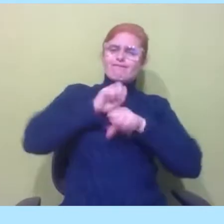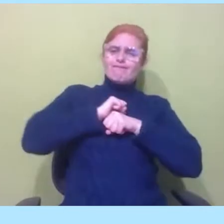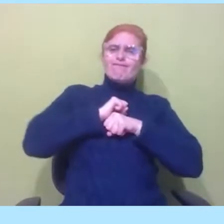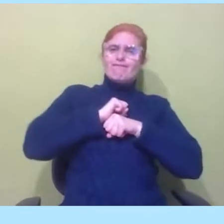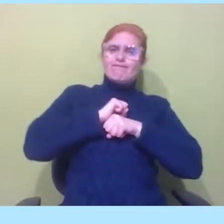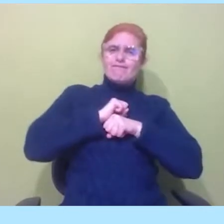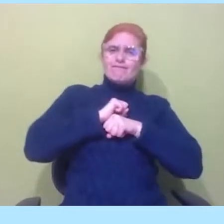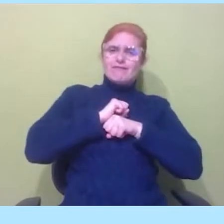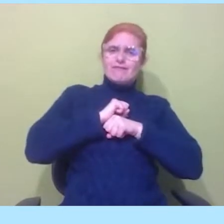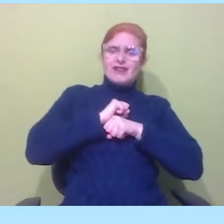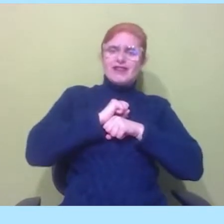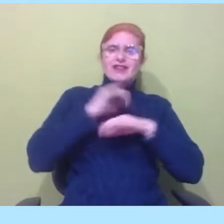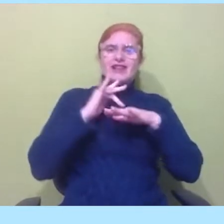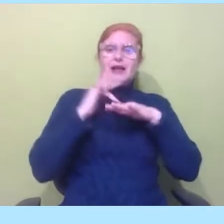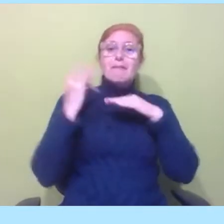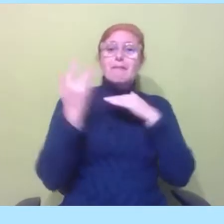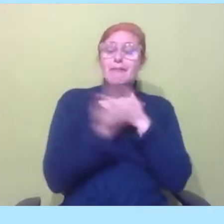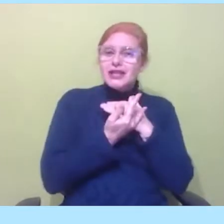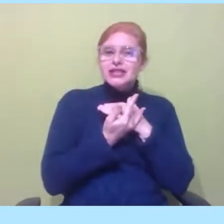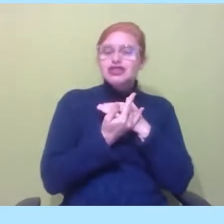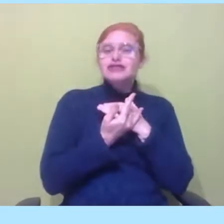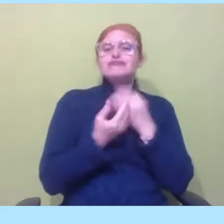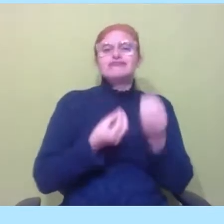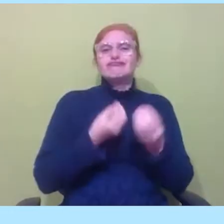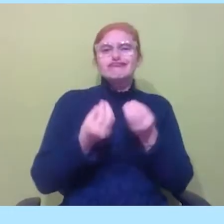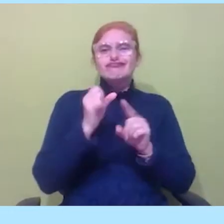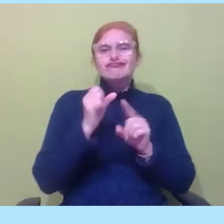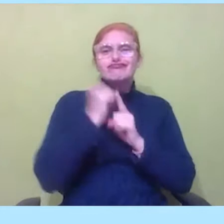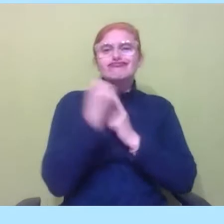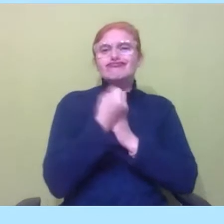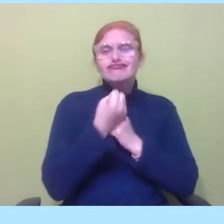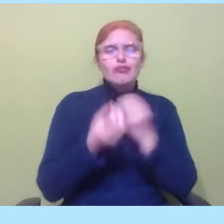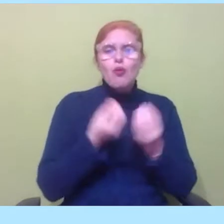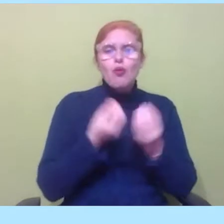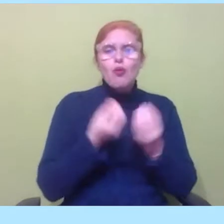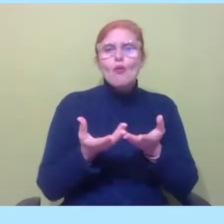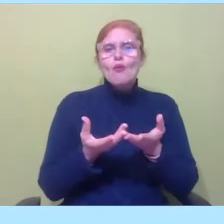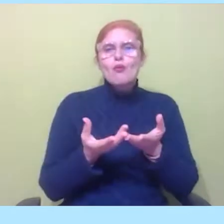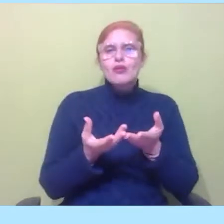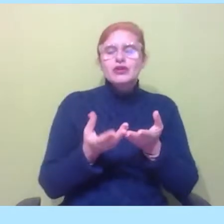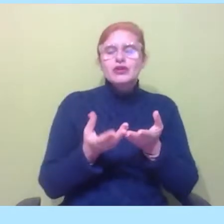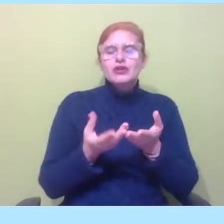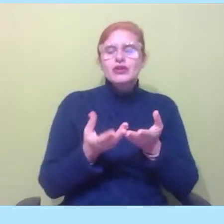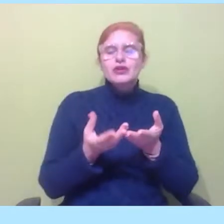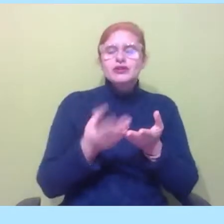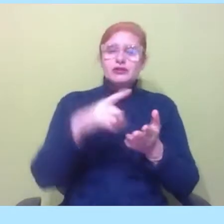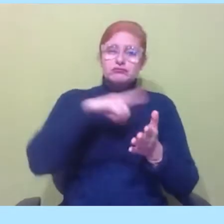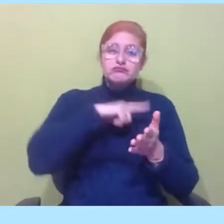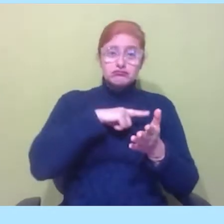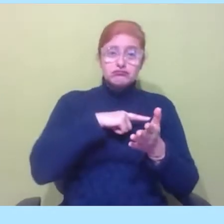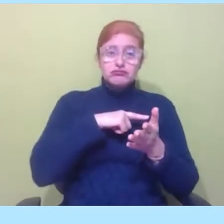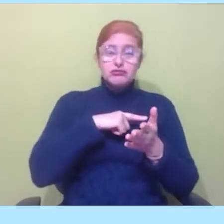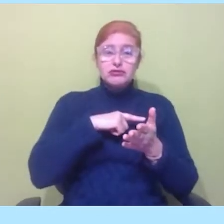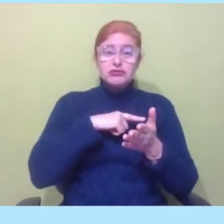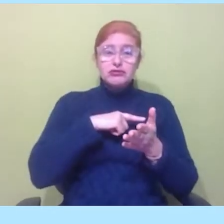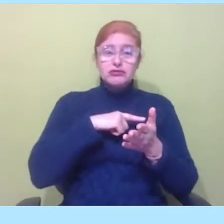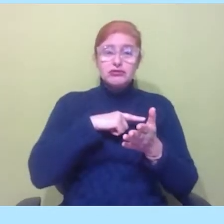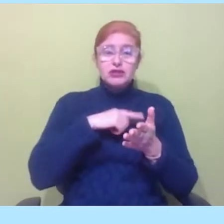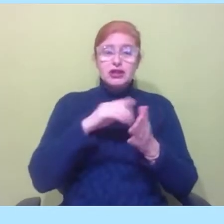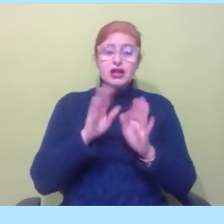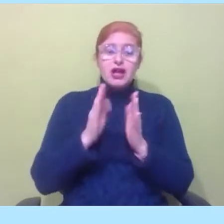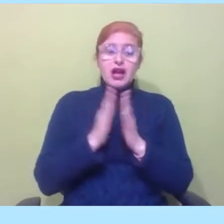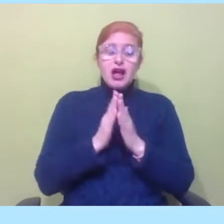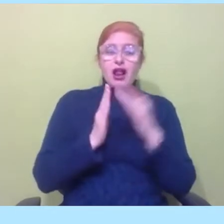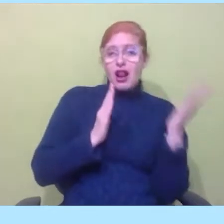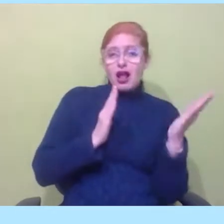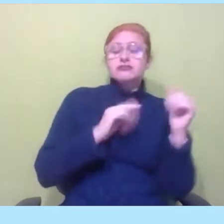né. Então, por um lado, a gente se depara com assuntos que têm a ver com o